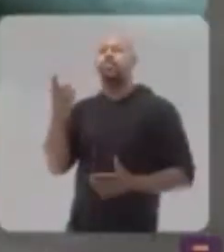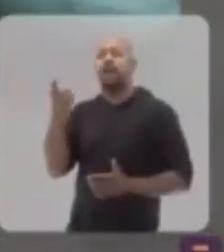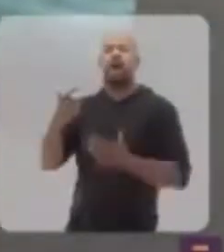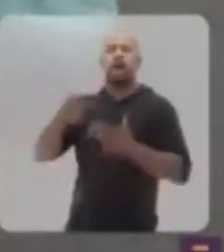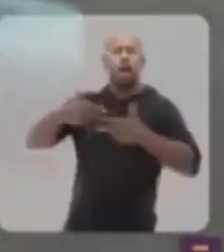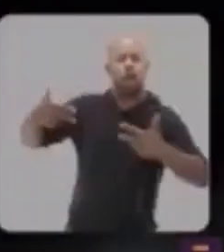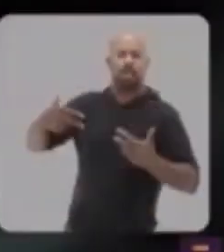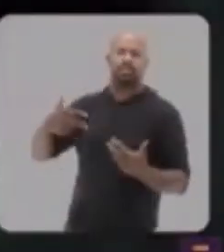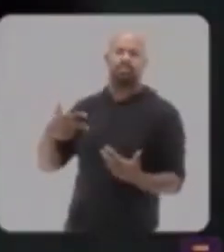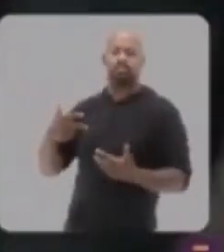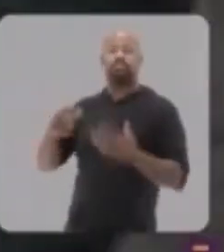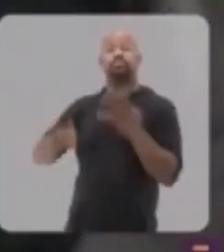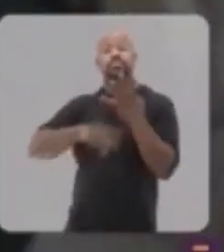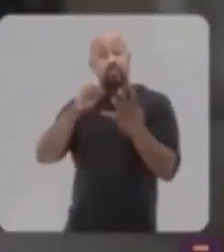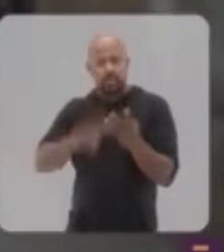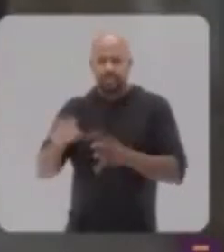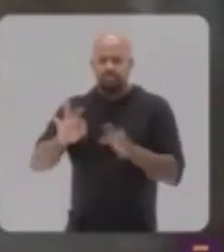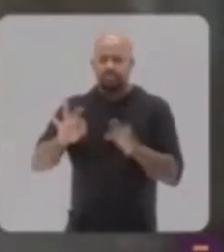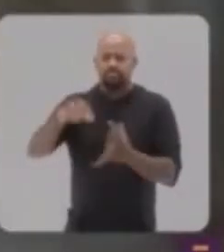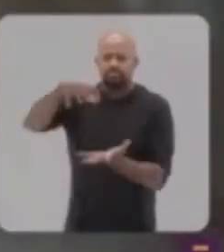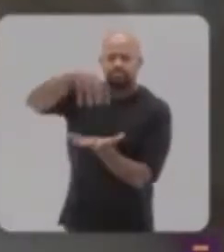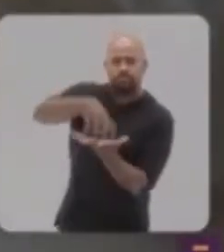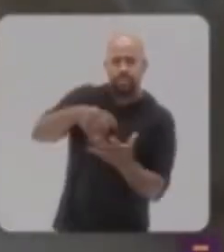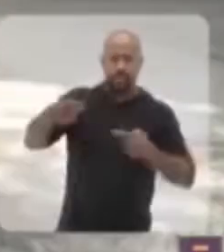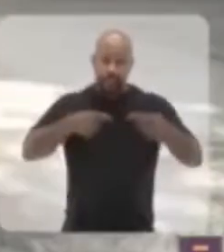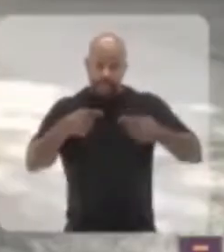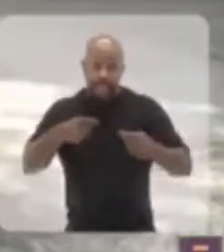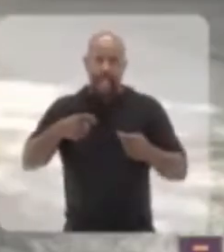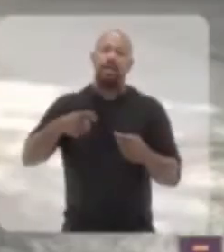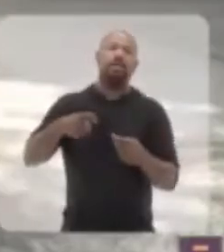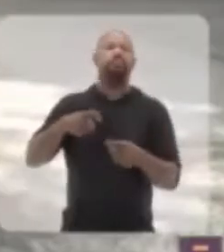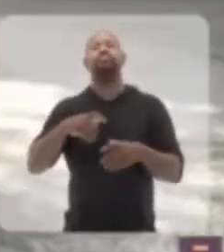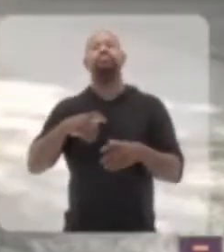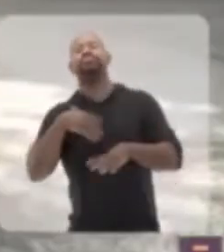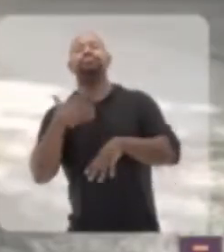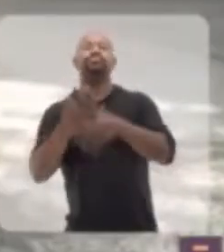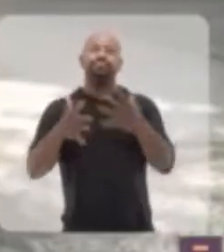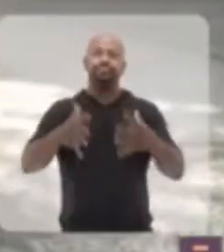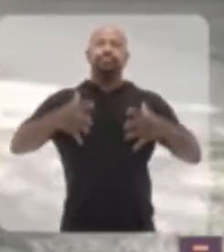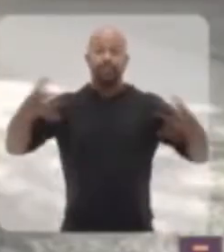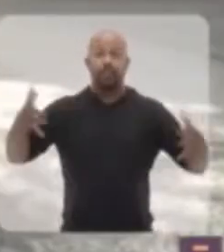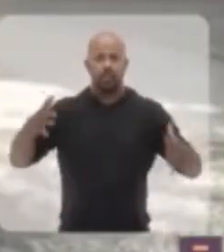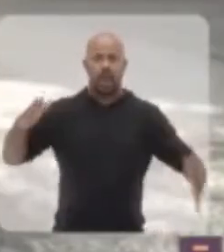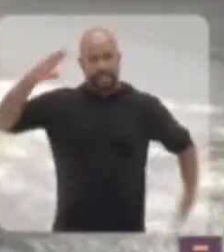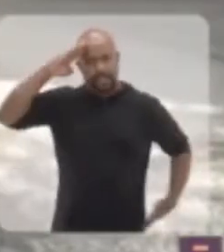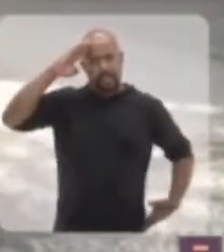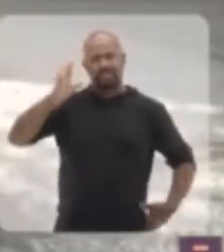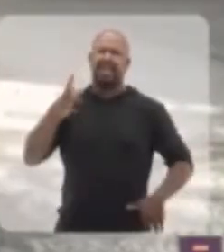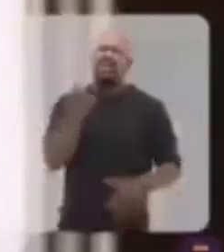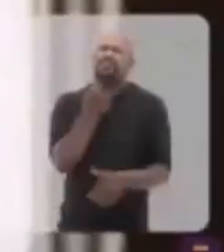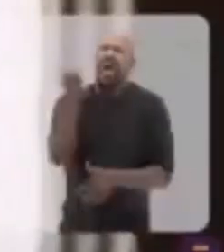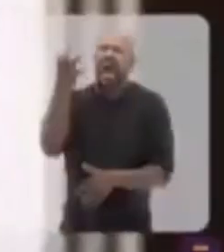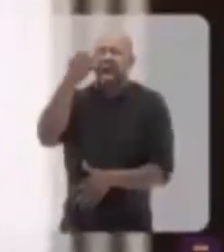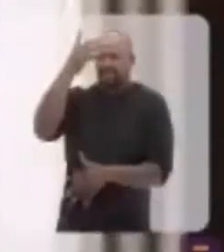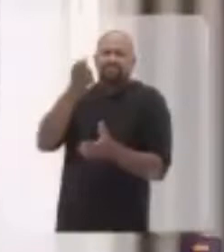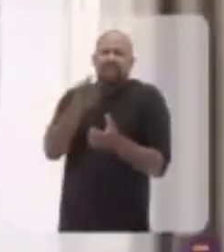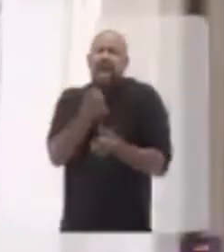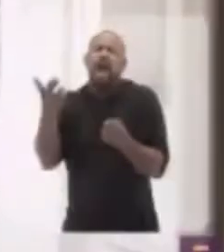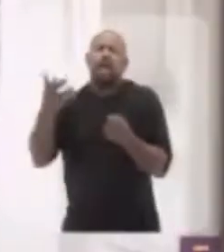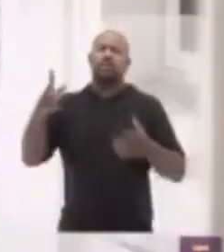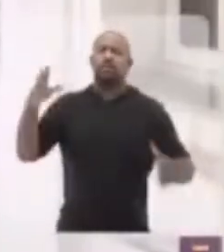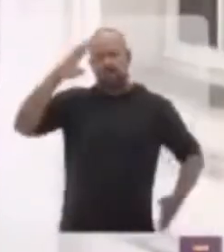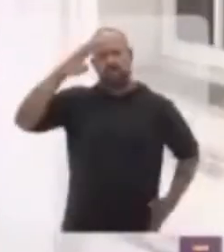munições. Depois, o arsenal de guerra. Quando se transformou em quartel, abrigou e hospedou tropas